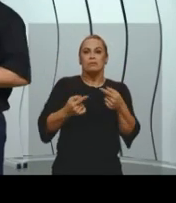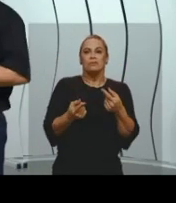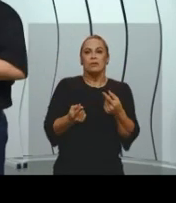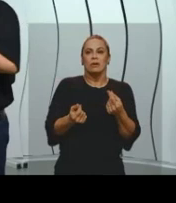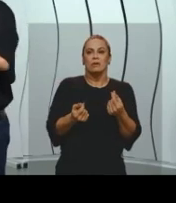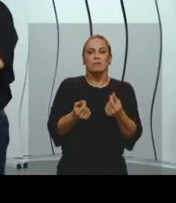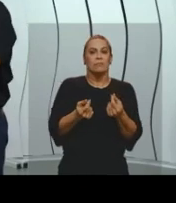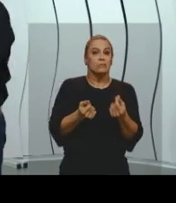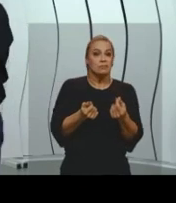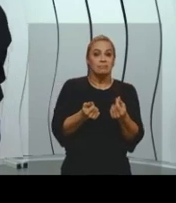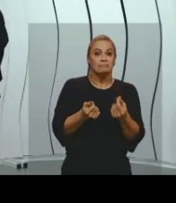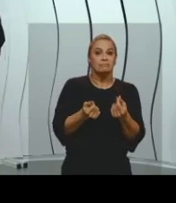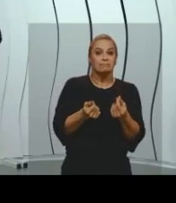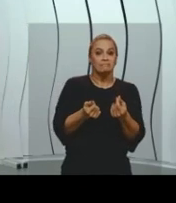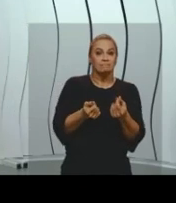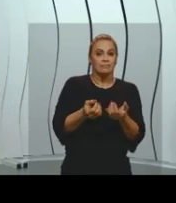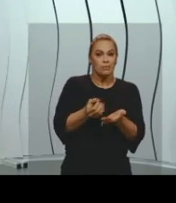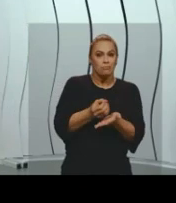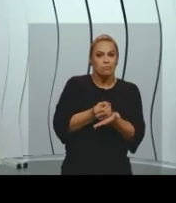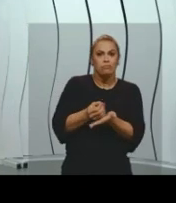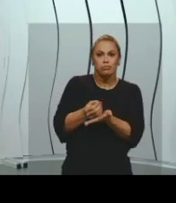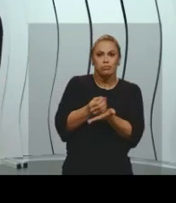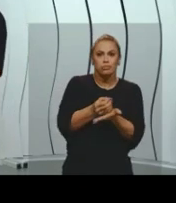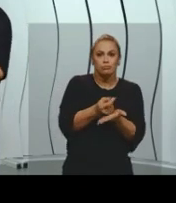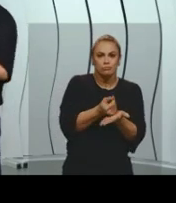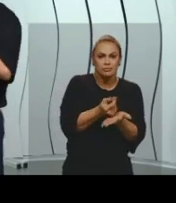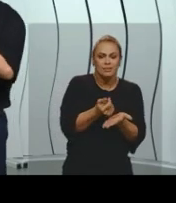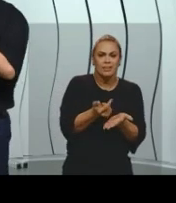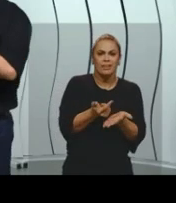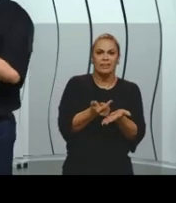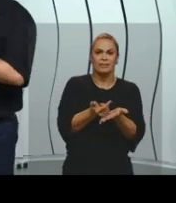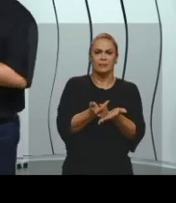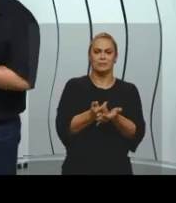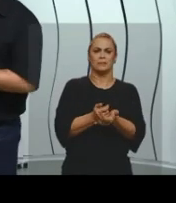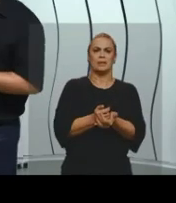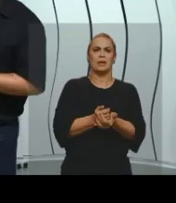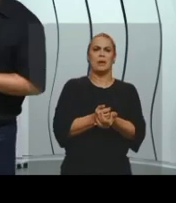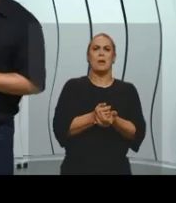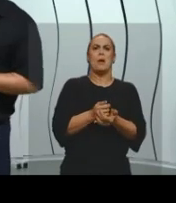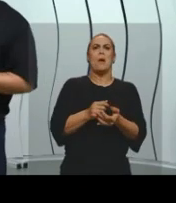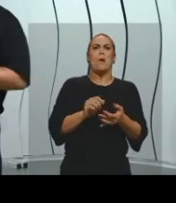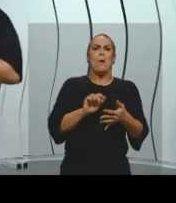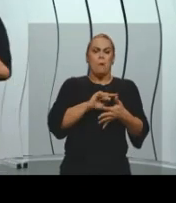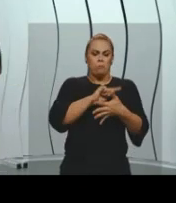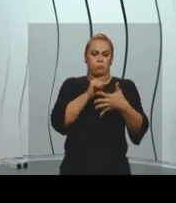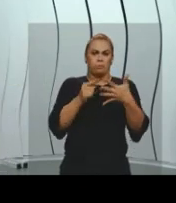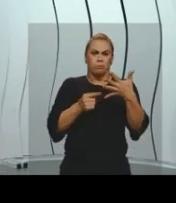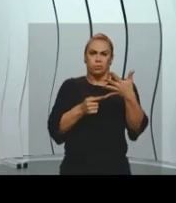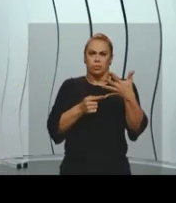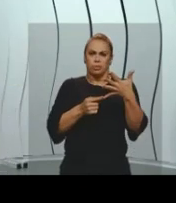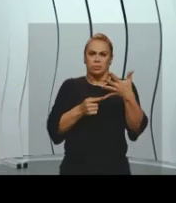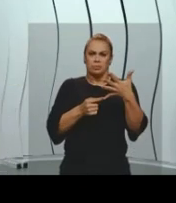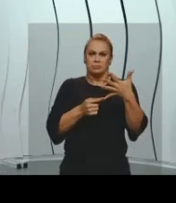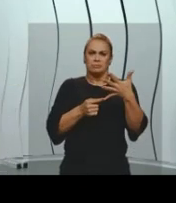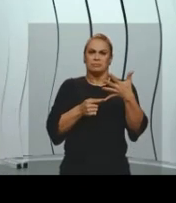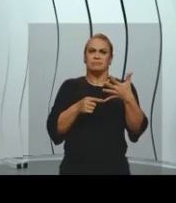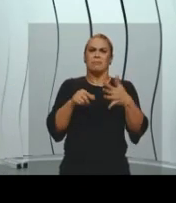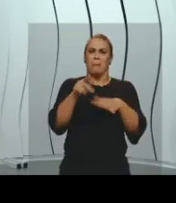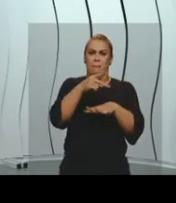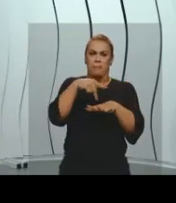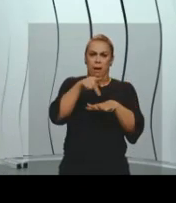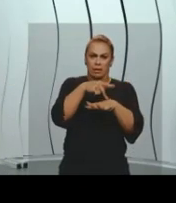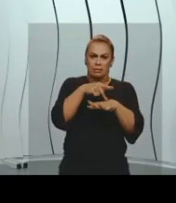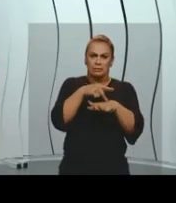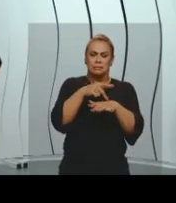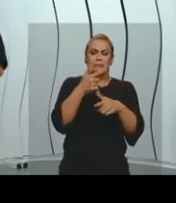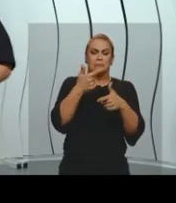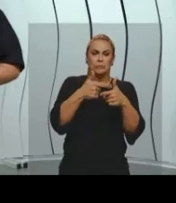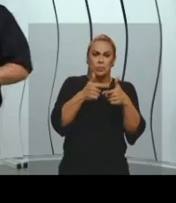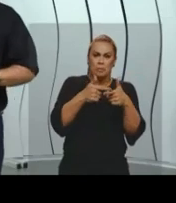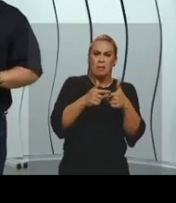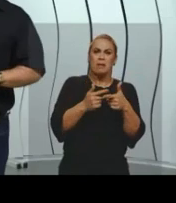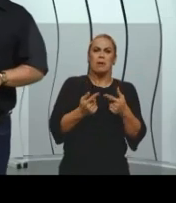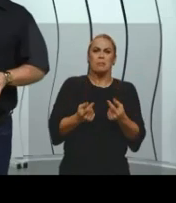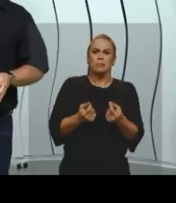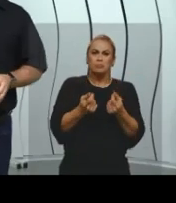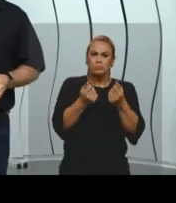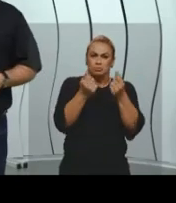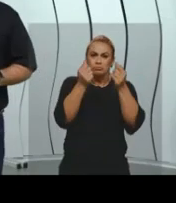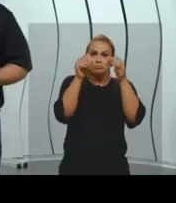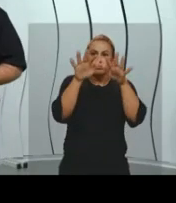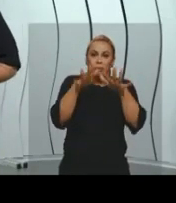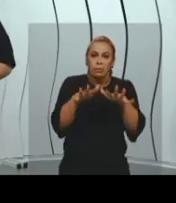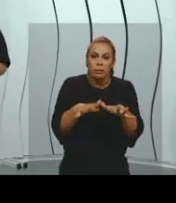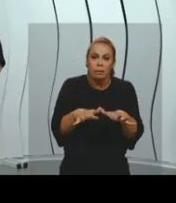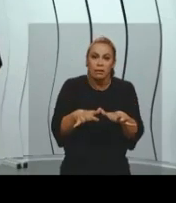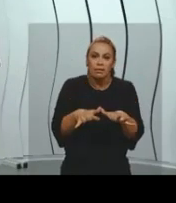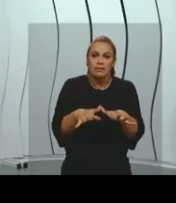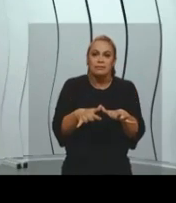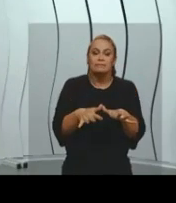países passa por alguma dificuldade financeira, se algum dos países entra em crise, os outros